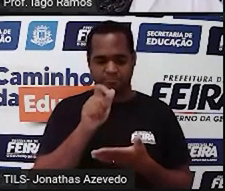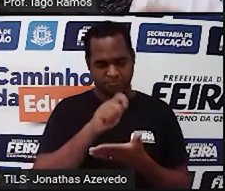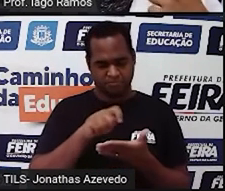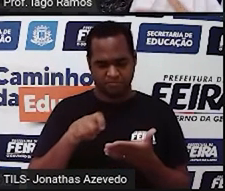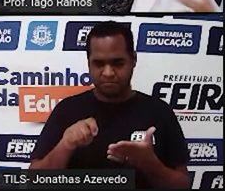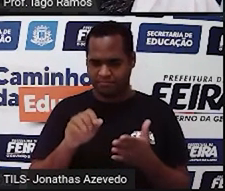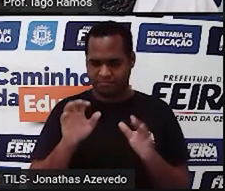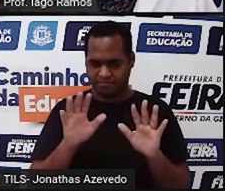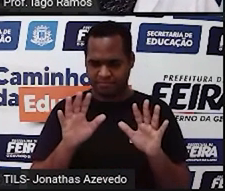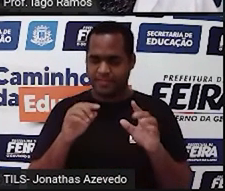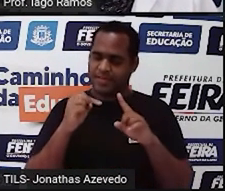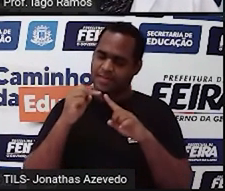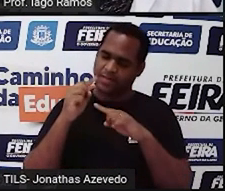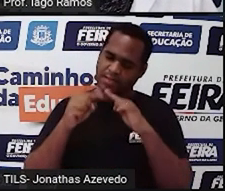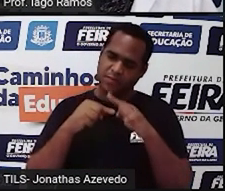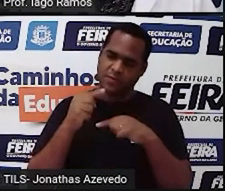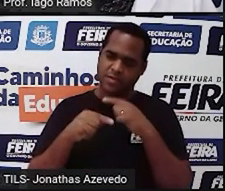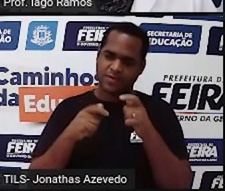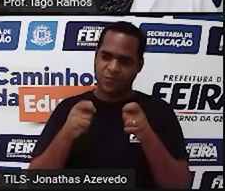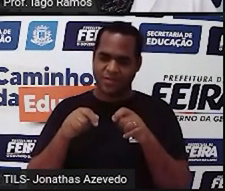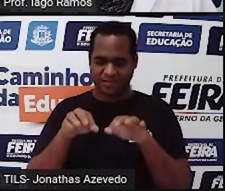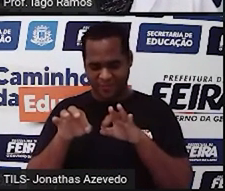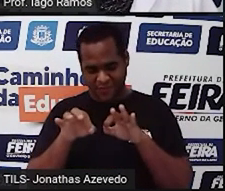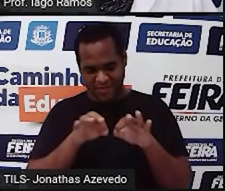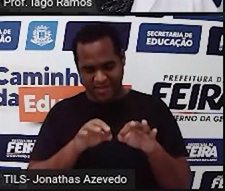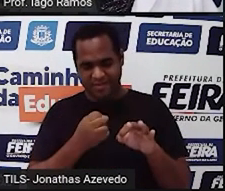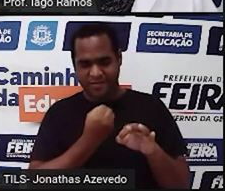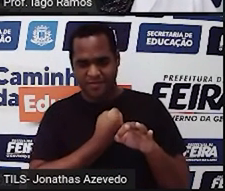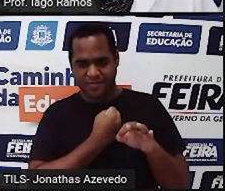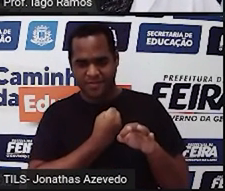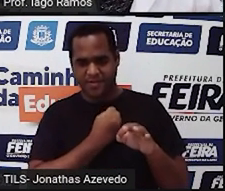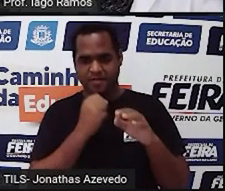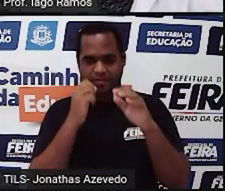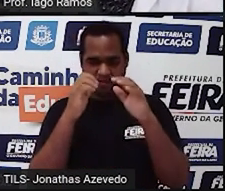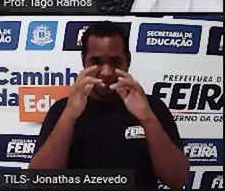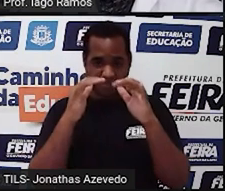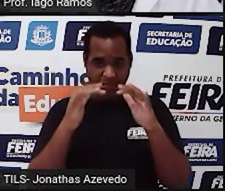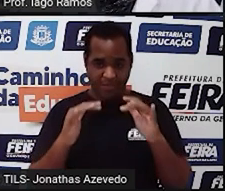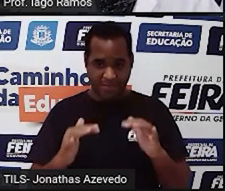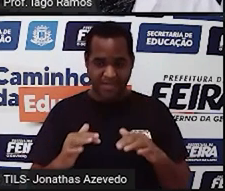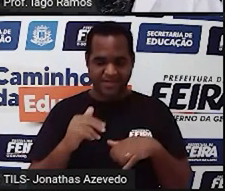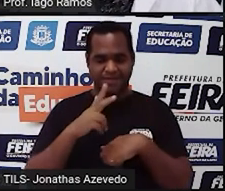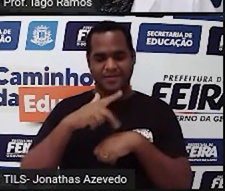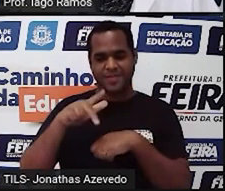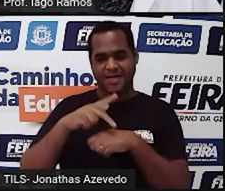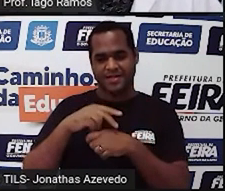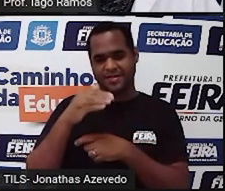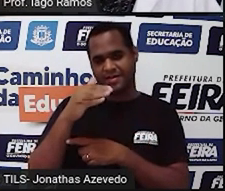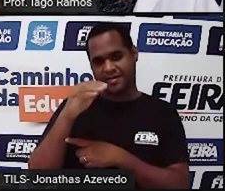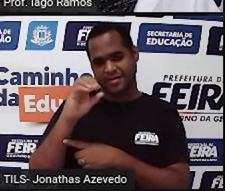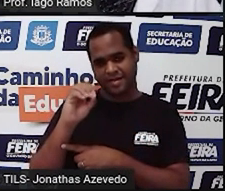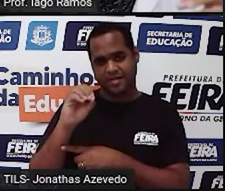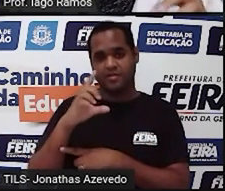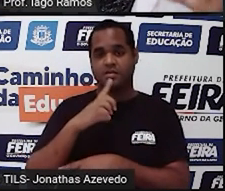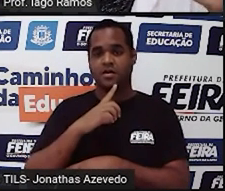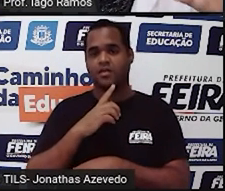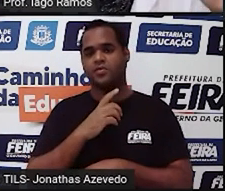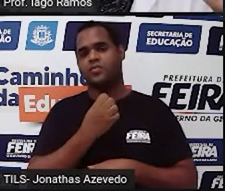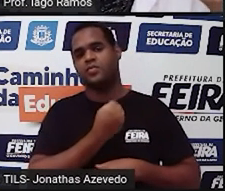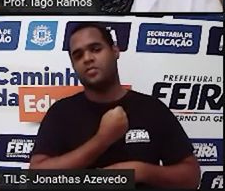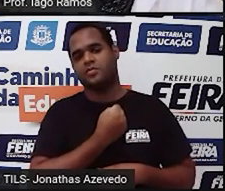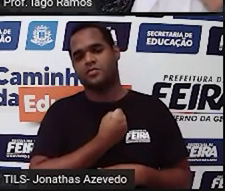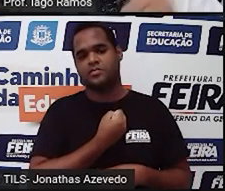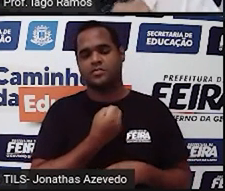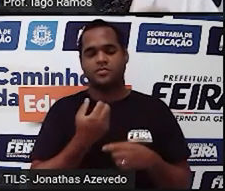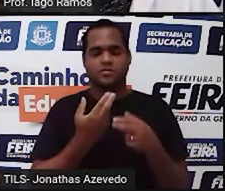e preenche depois já colocando os números né os países e os números ali né